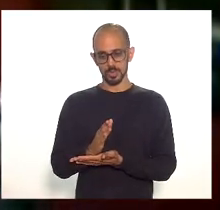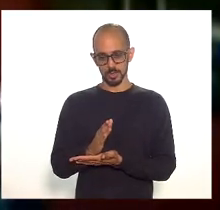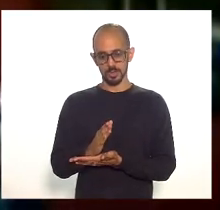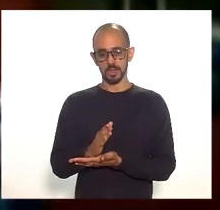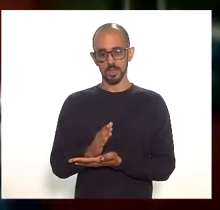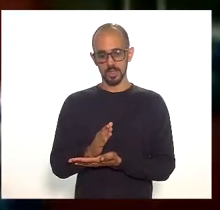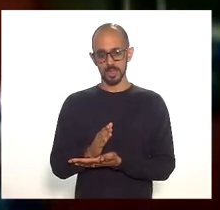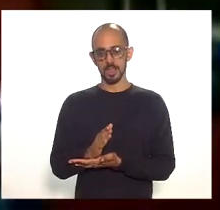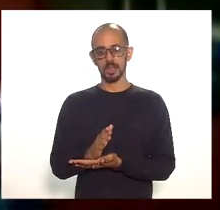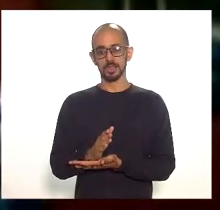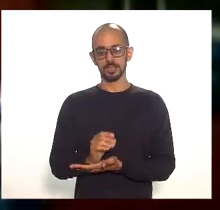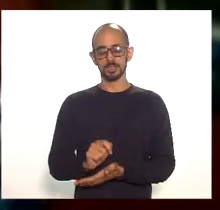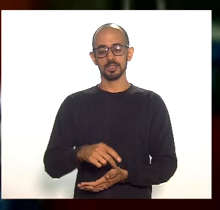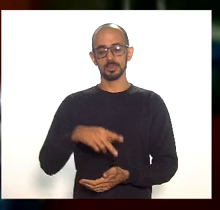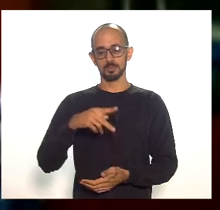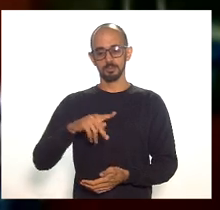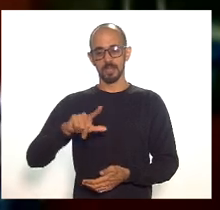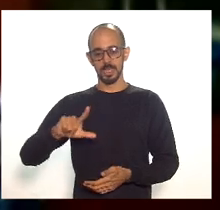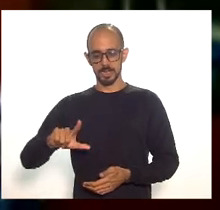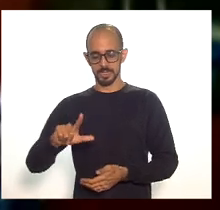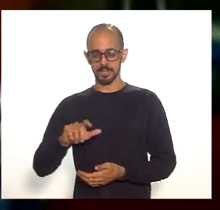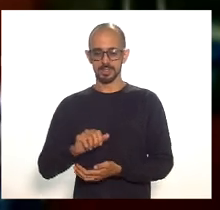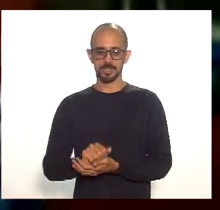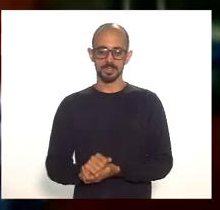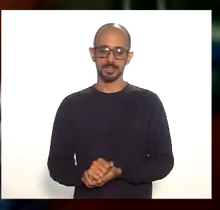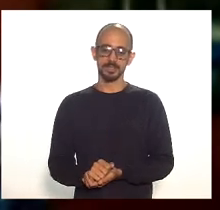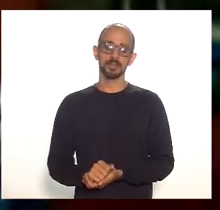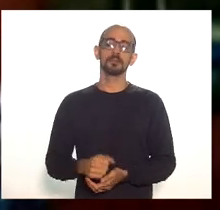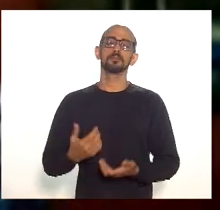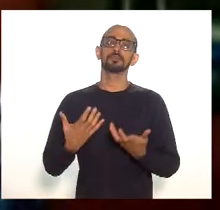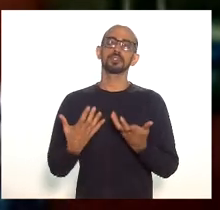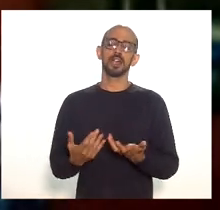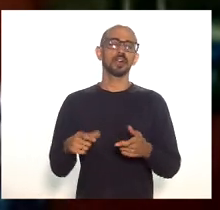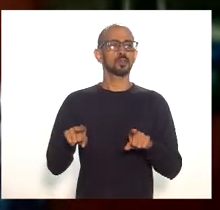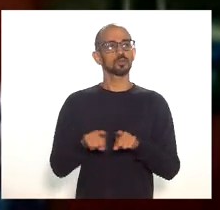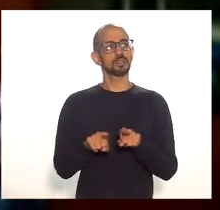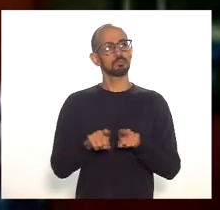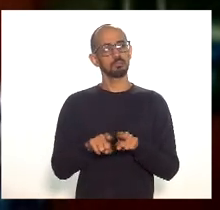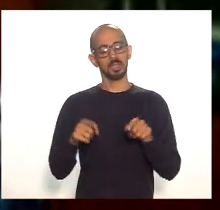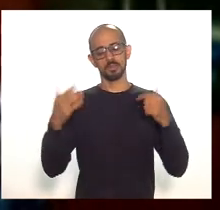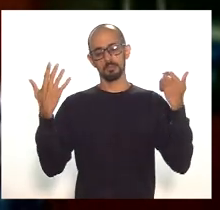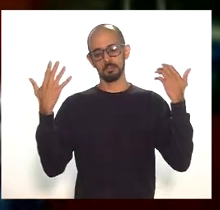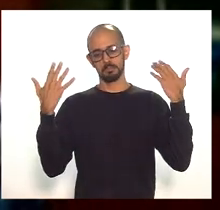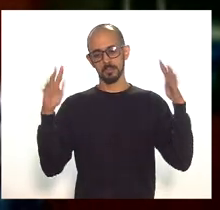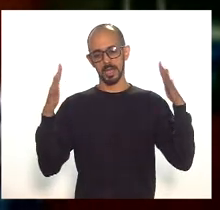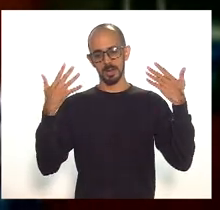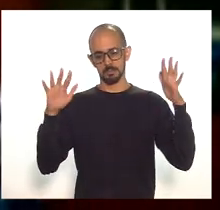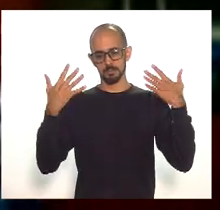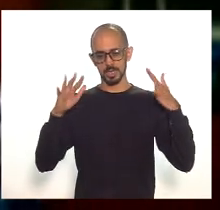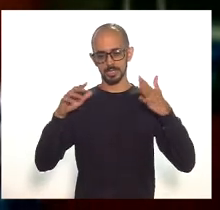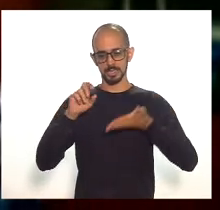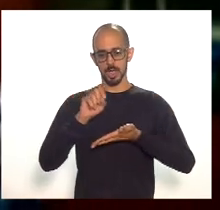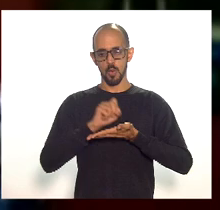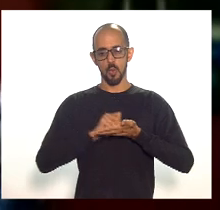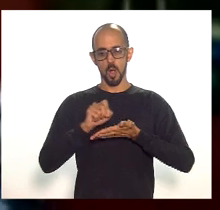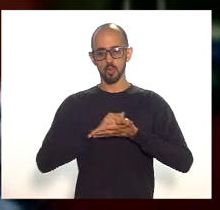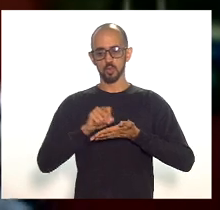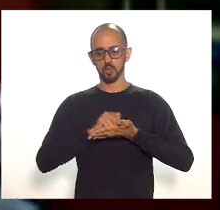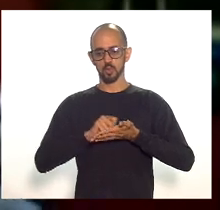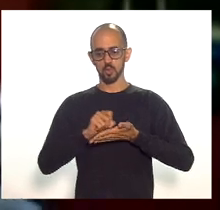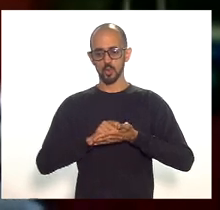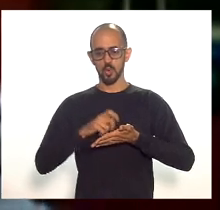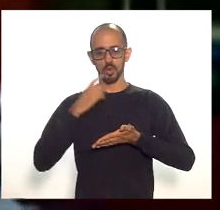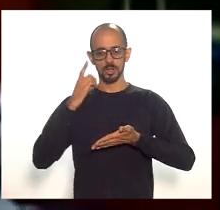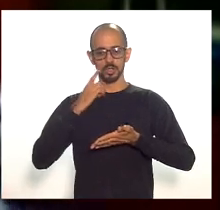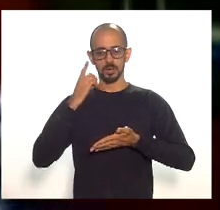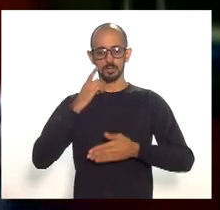foi importantíssima a aprovação desse projeto. Quero realmente parabenizar o autor, o